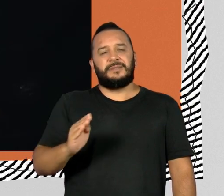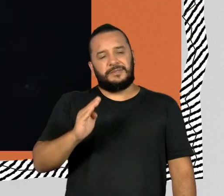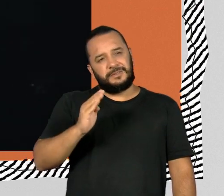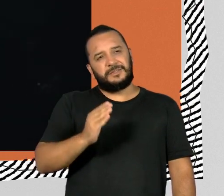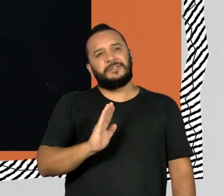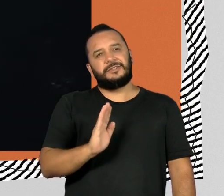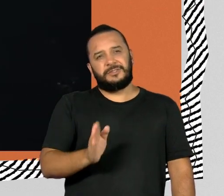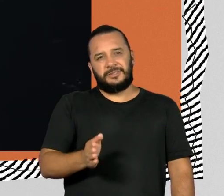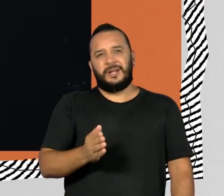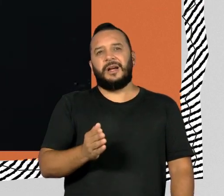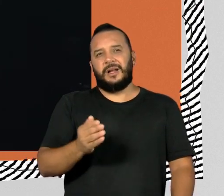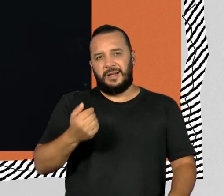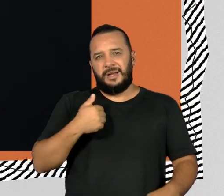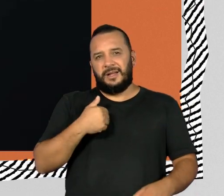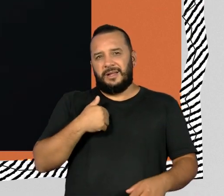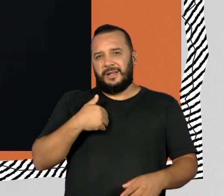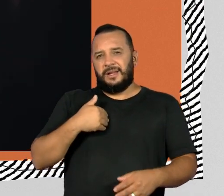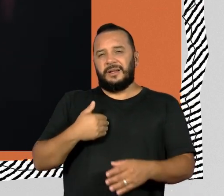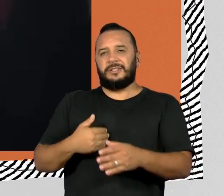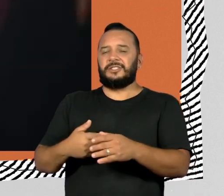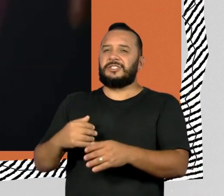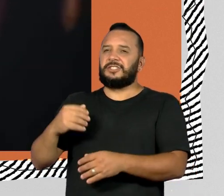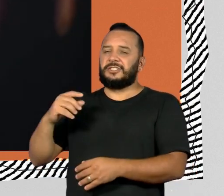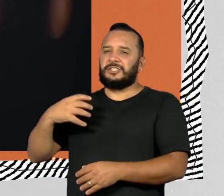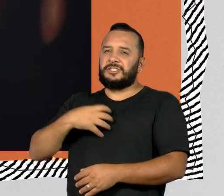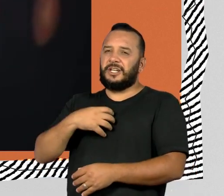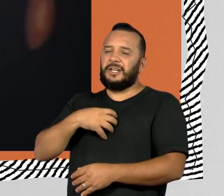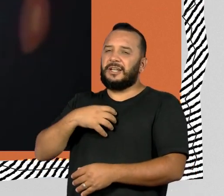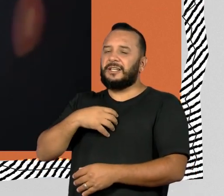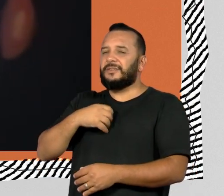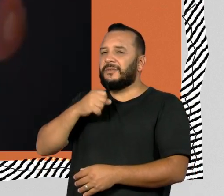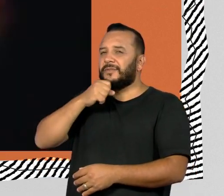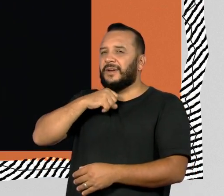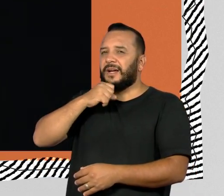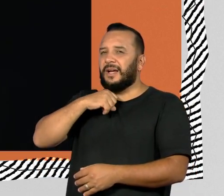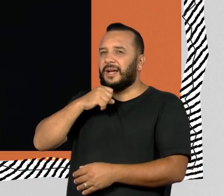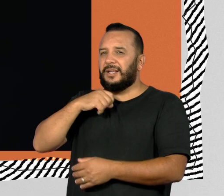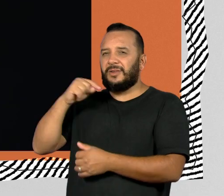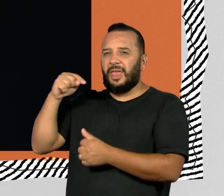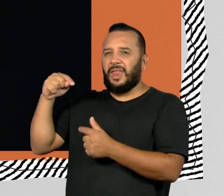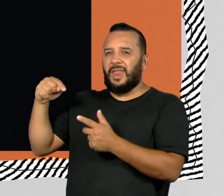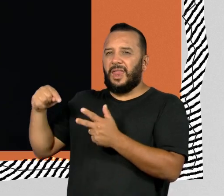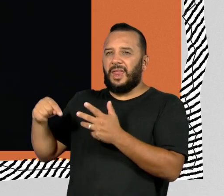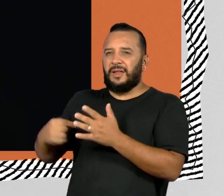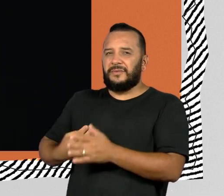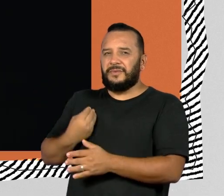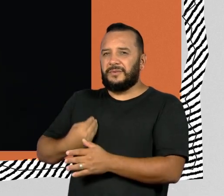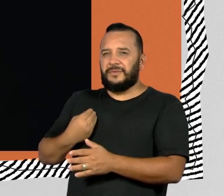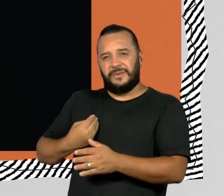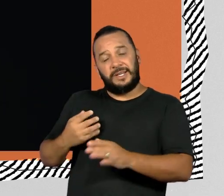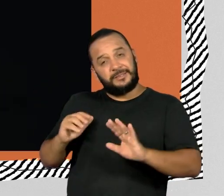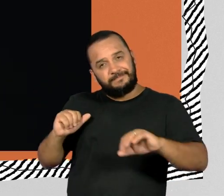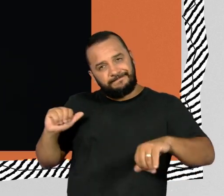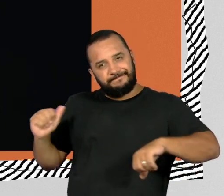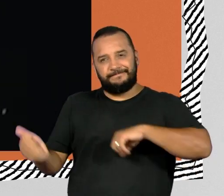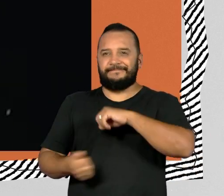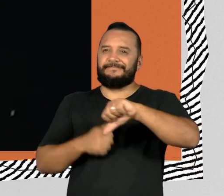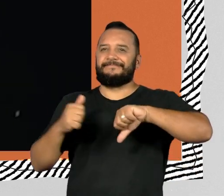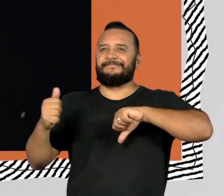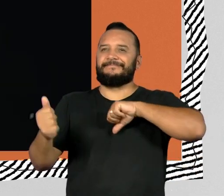Transformai as velhas formas do viver.